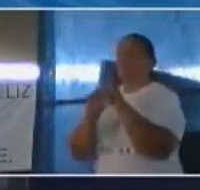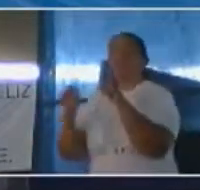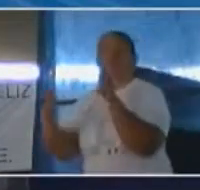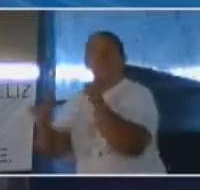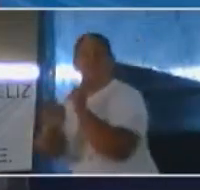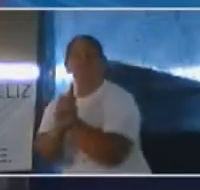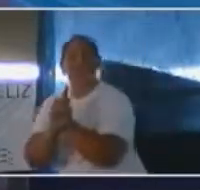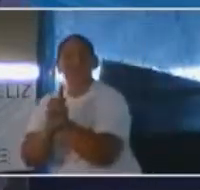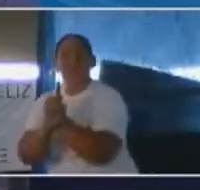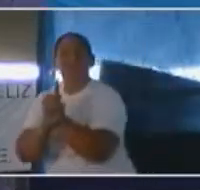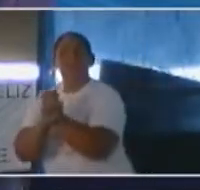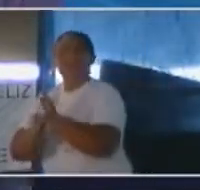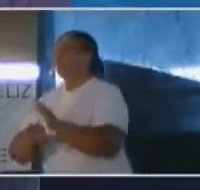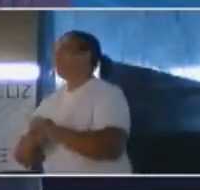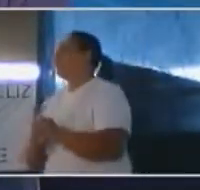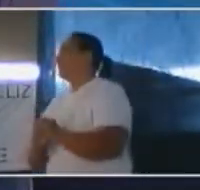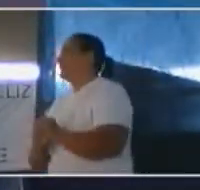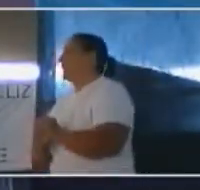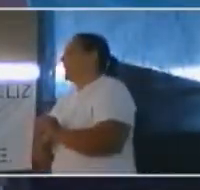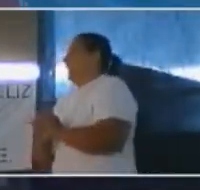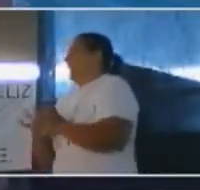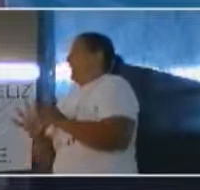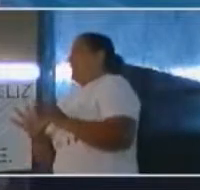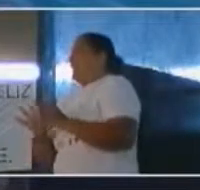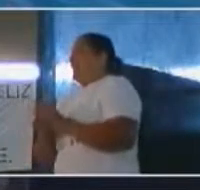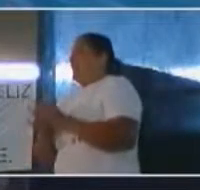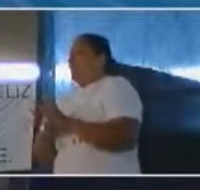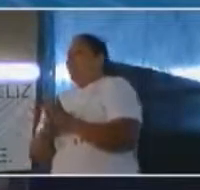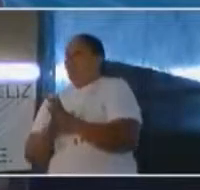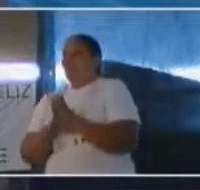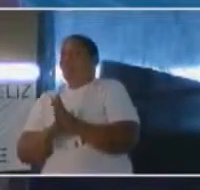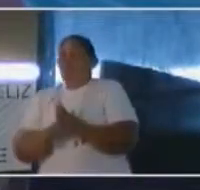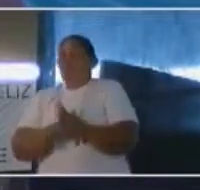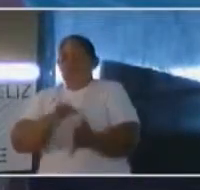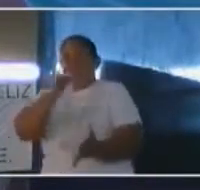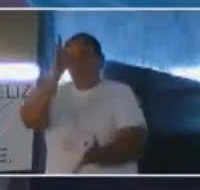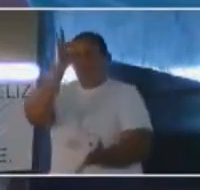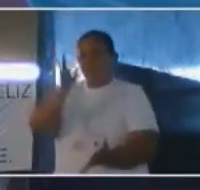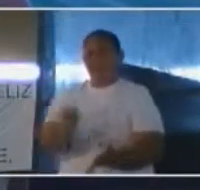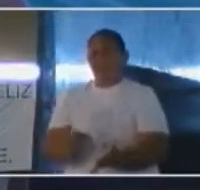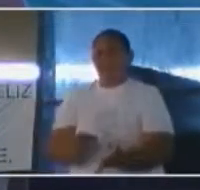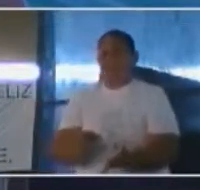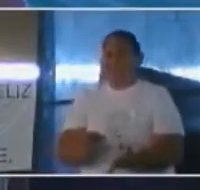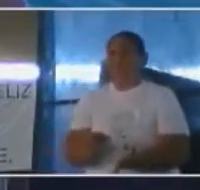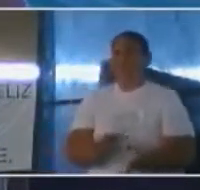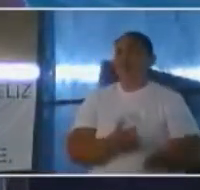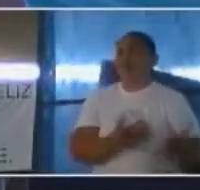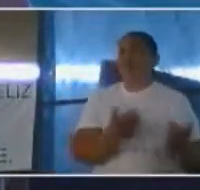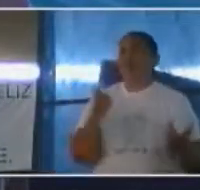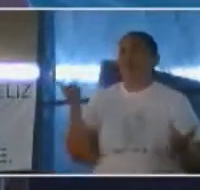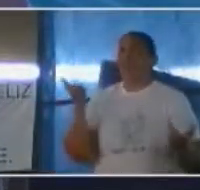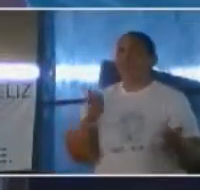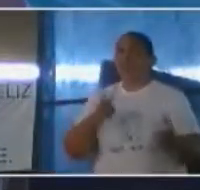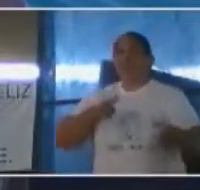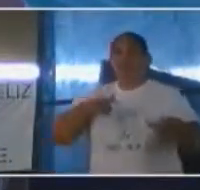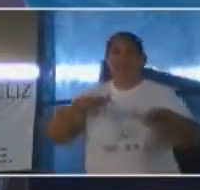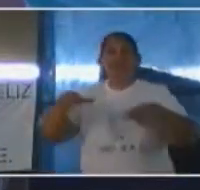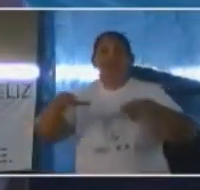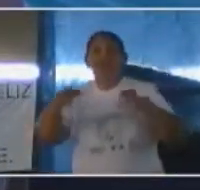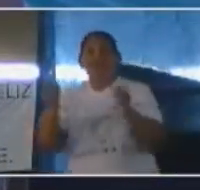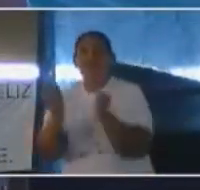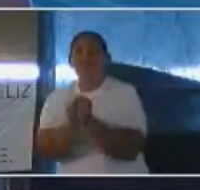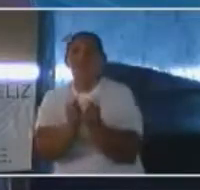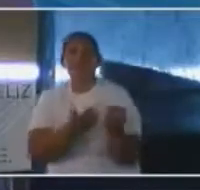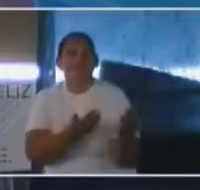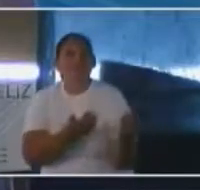isso também tomo a liberdade de afirmar que a juventude, o trabalho com jovens, é tão importante para